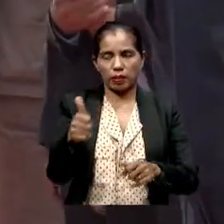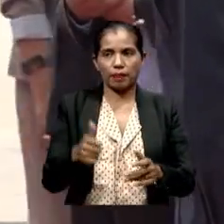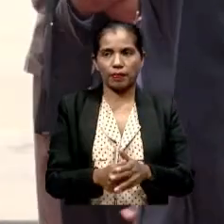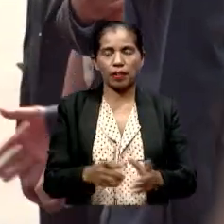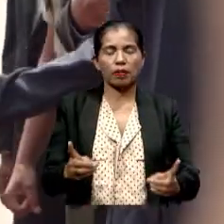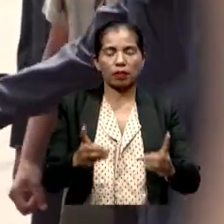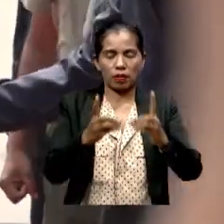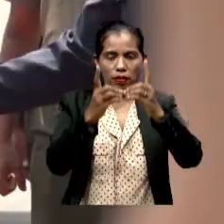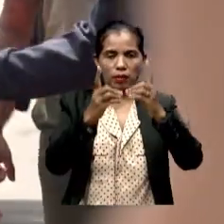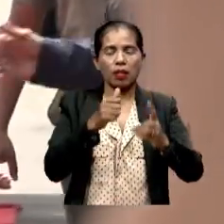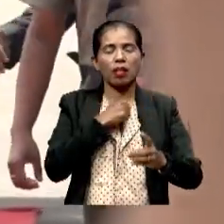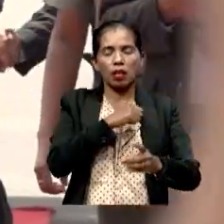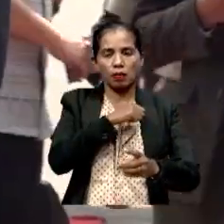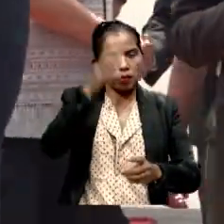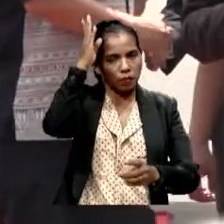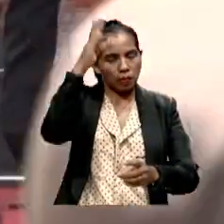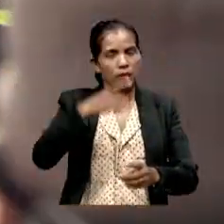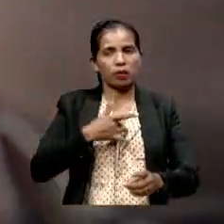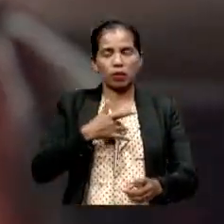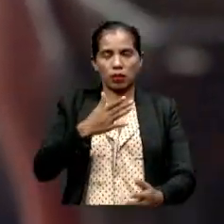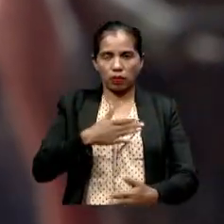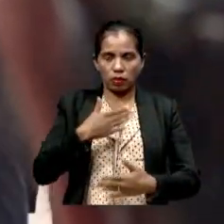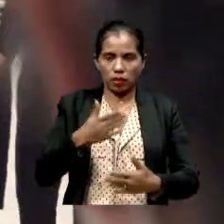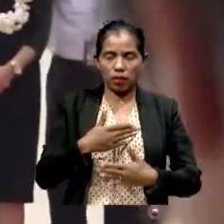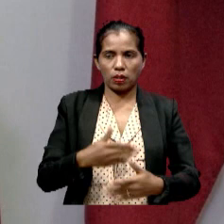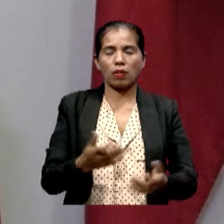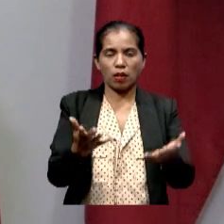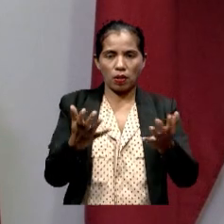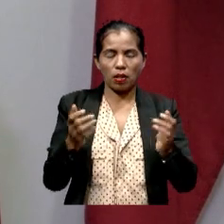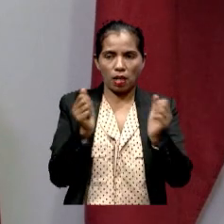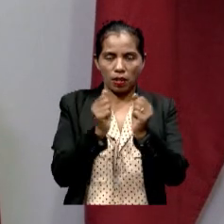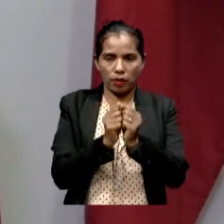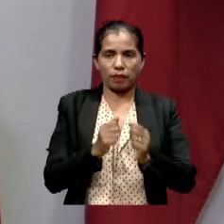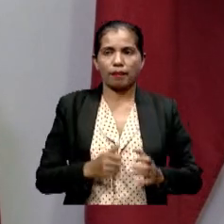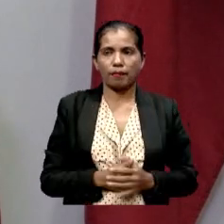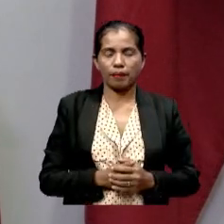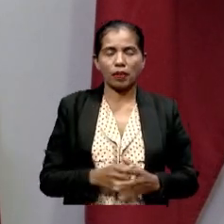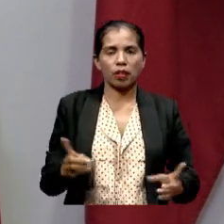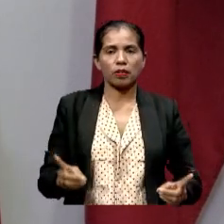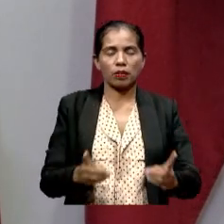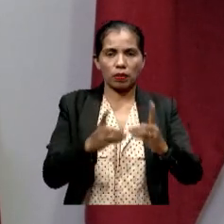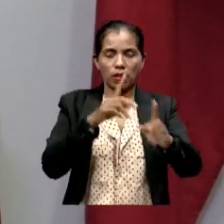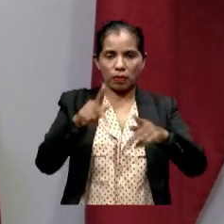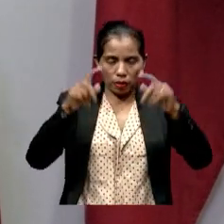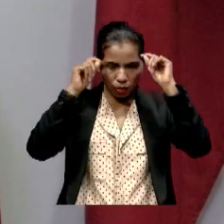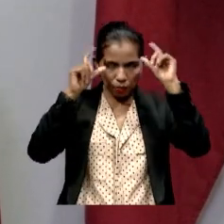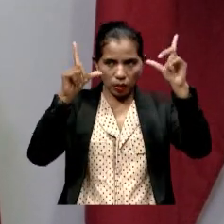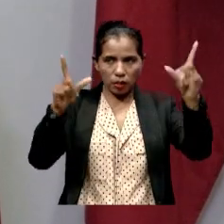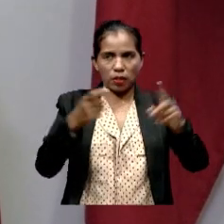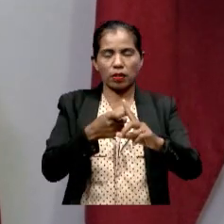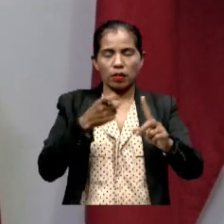iha Timor Occidental nebe entusiasmo ho iniciativa ne. Asolu ho elementus timorense nebe